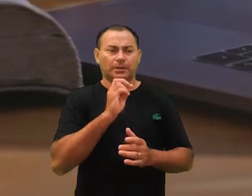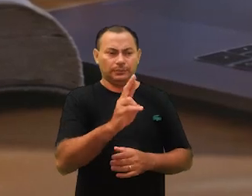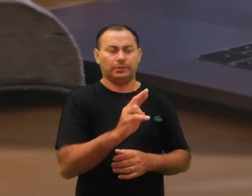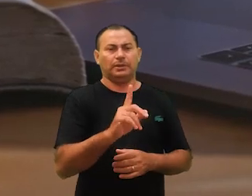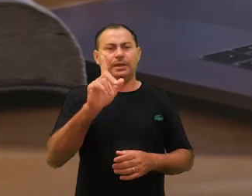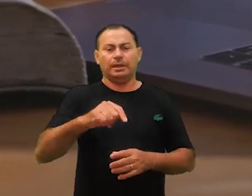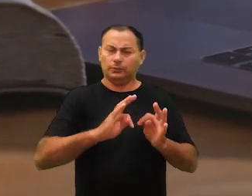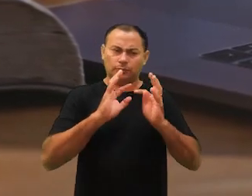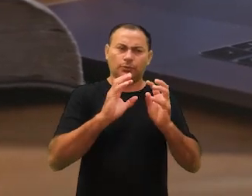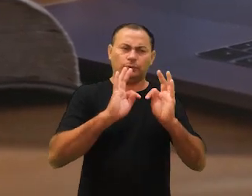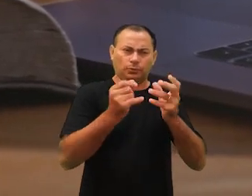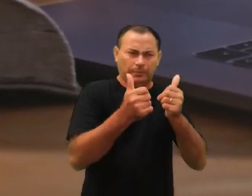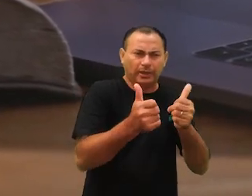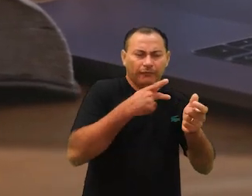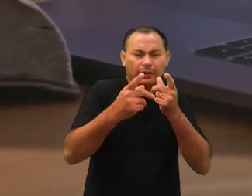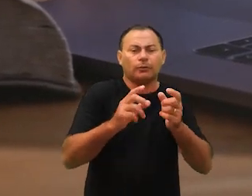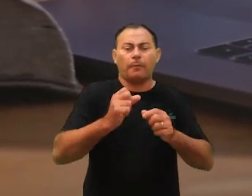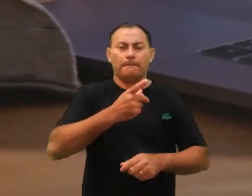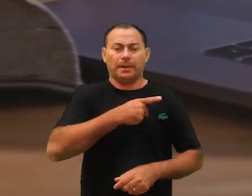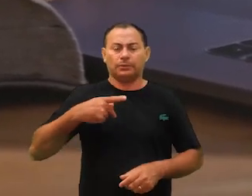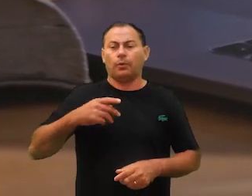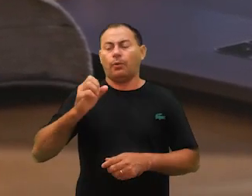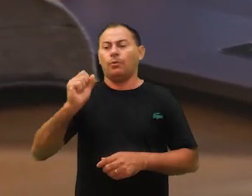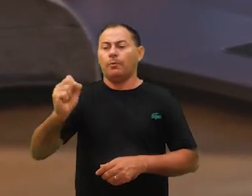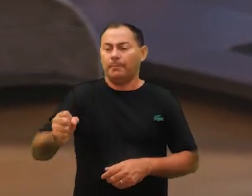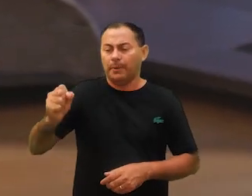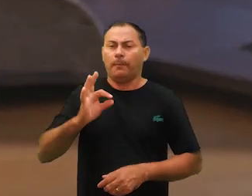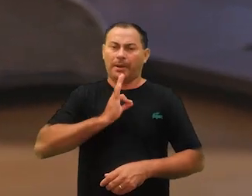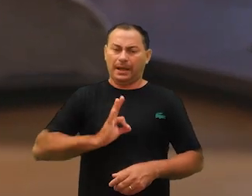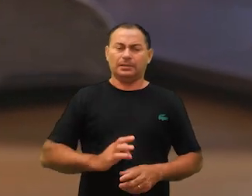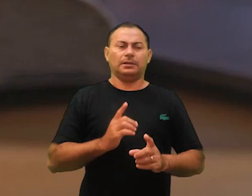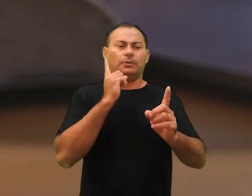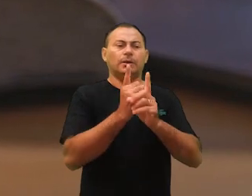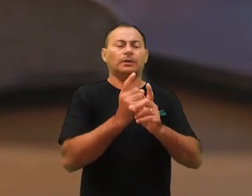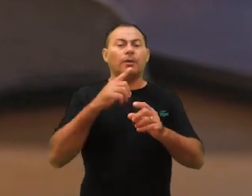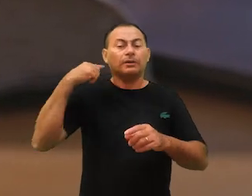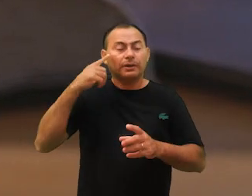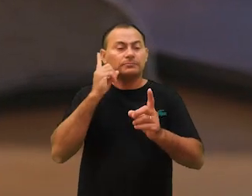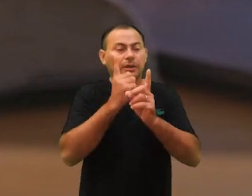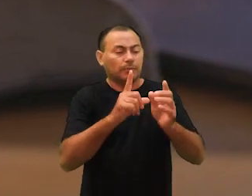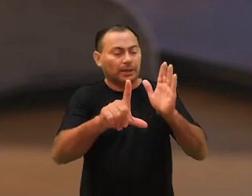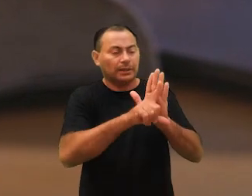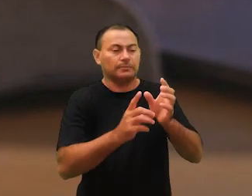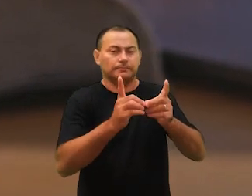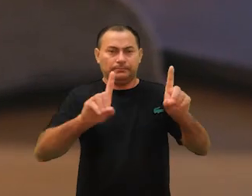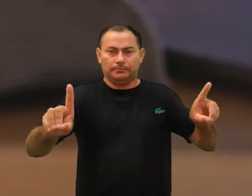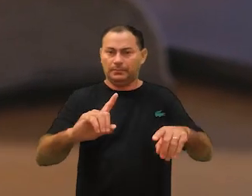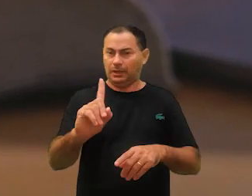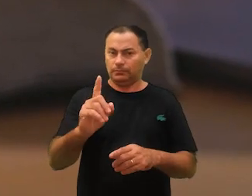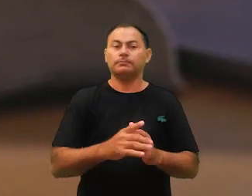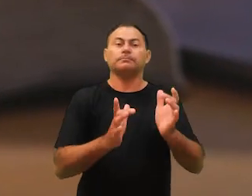não respondeu dizendo que, tudo bem, é só falar com o pastor ou com o advogado e encontrar uma brecha na lei para se